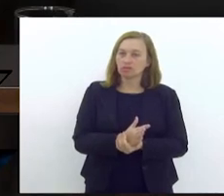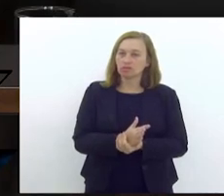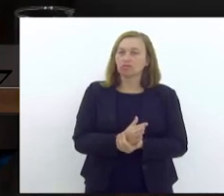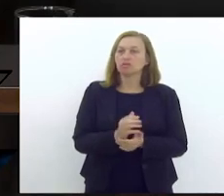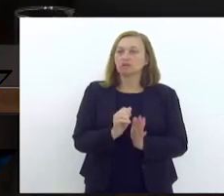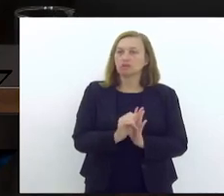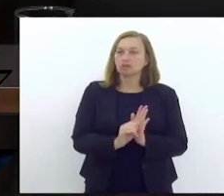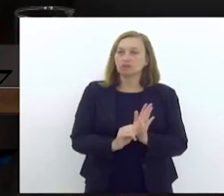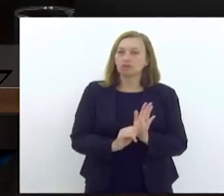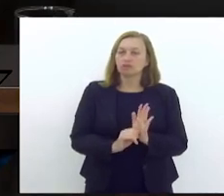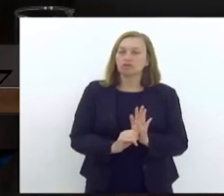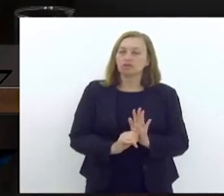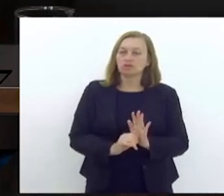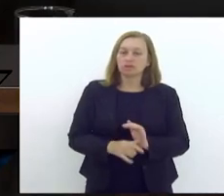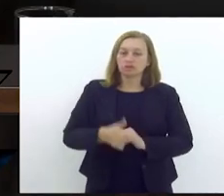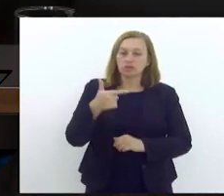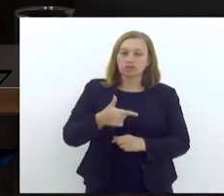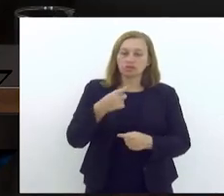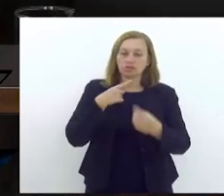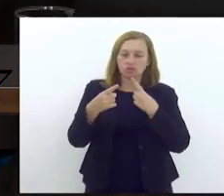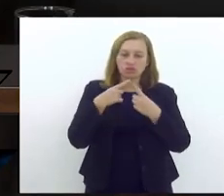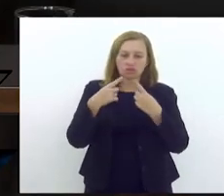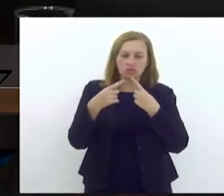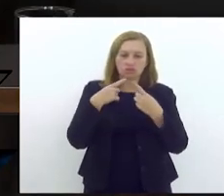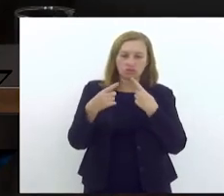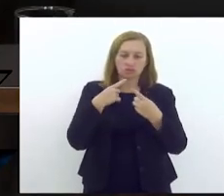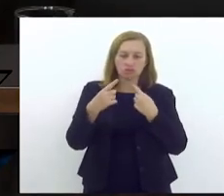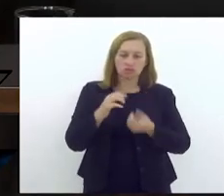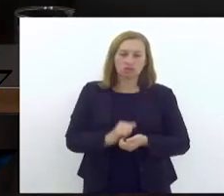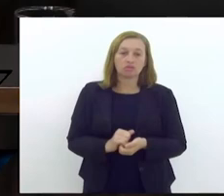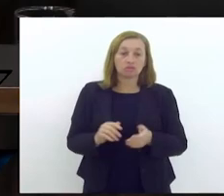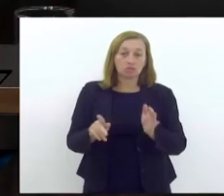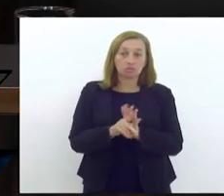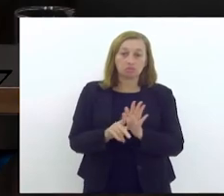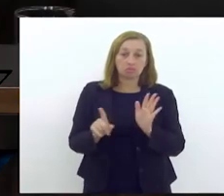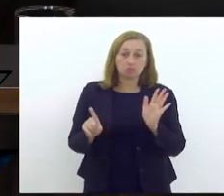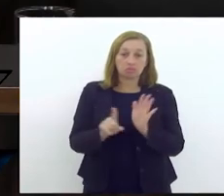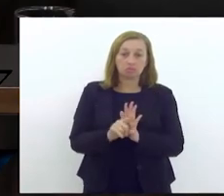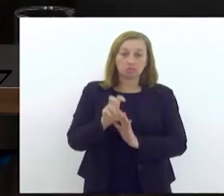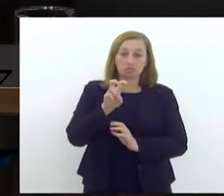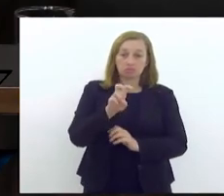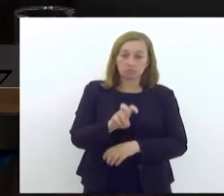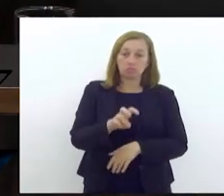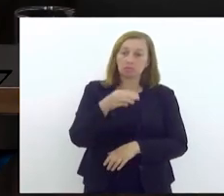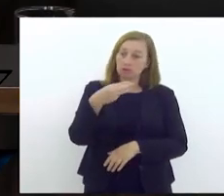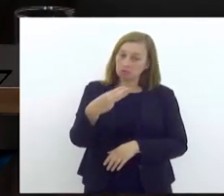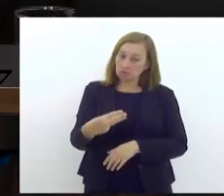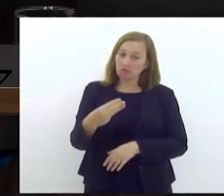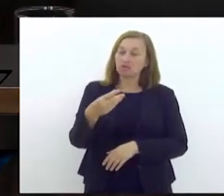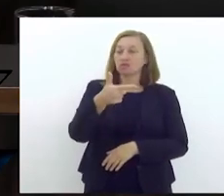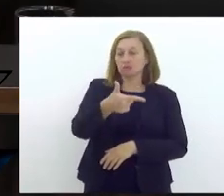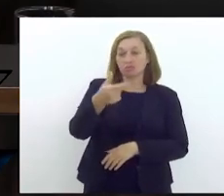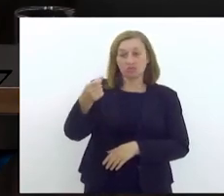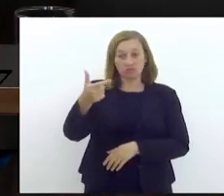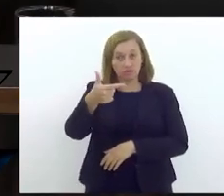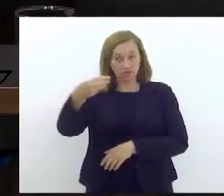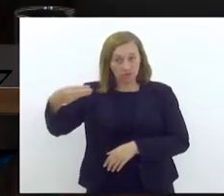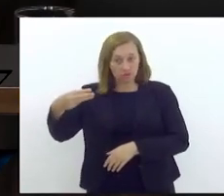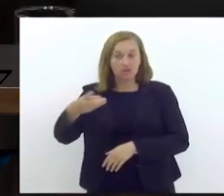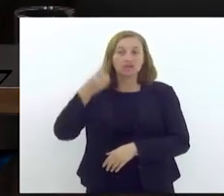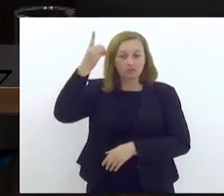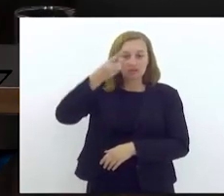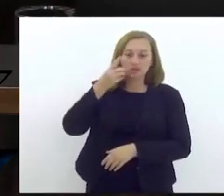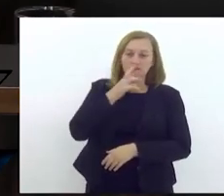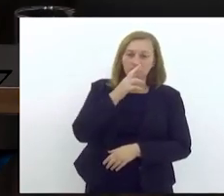do vencido para segunda discussão anuncia o projeto de lei número 53 20 23 de altura e deputado Rodrigo